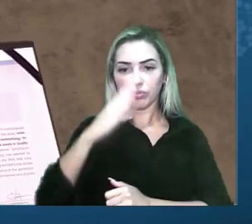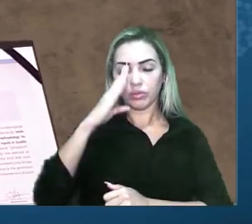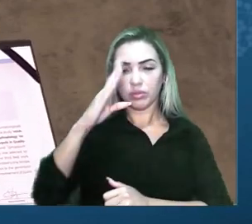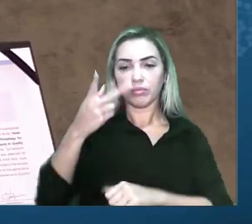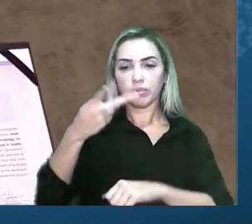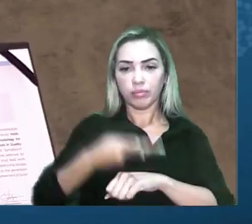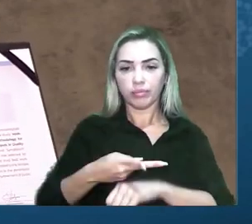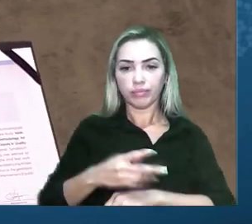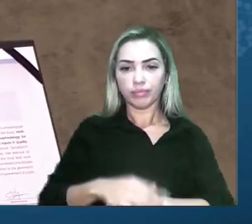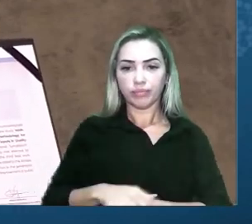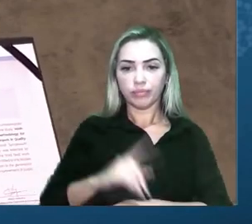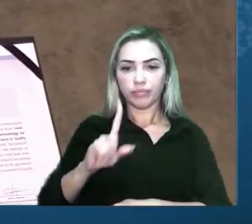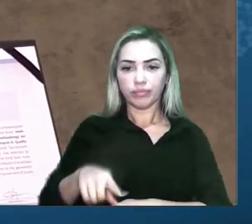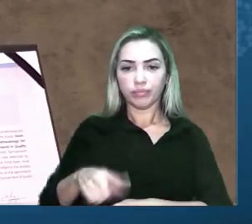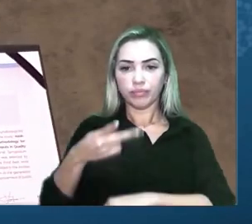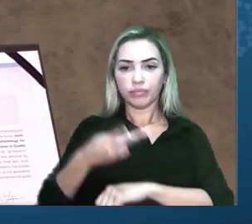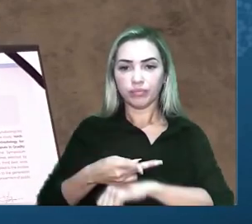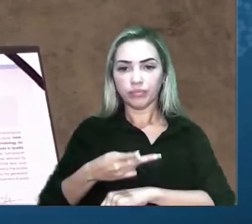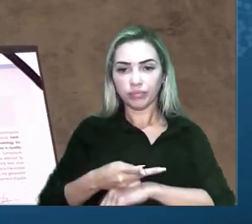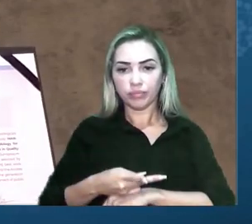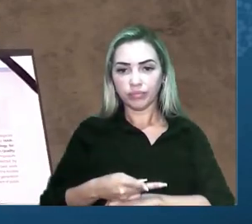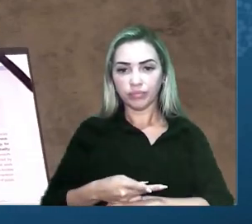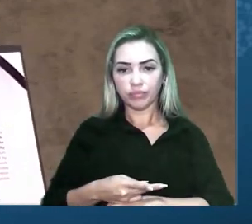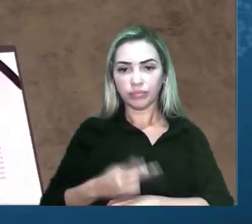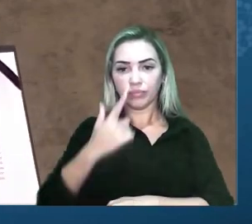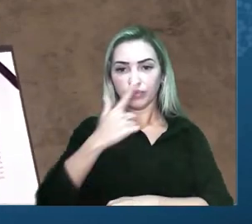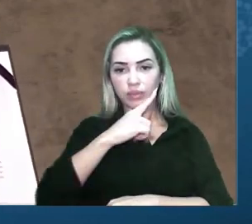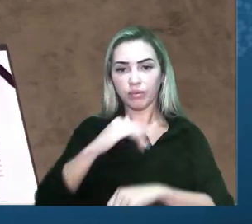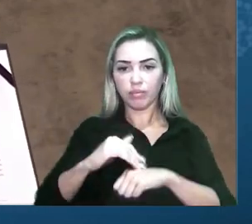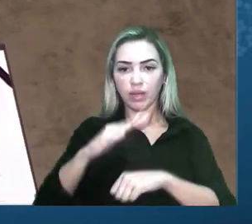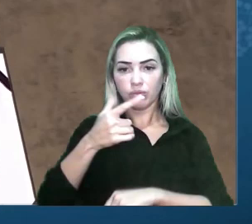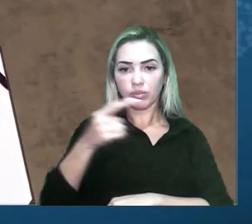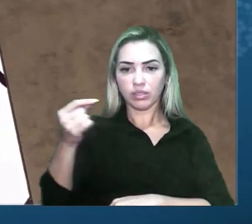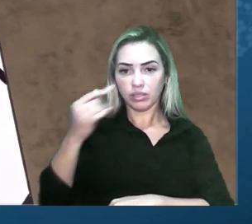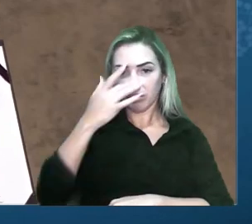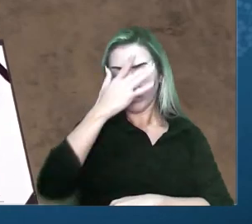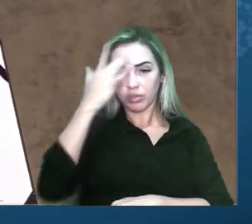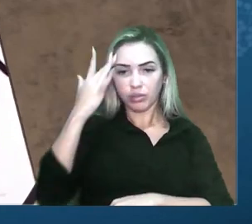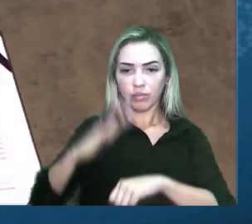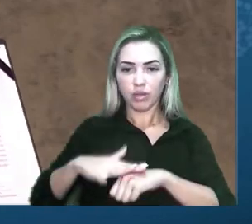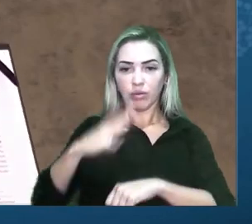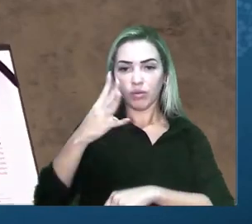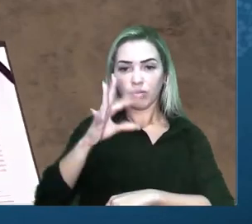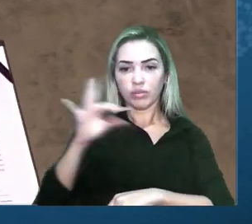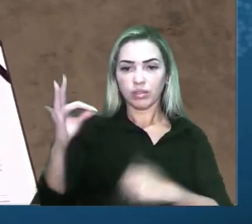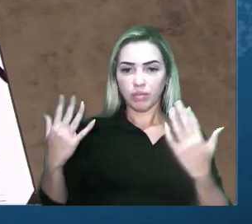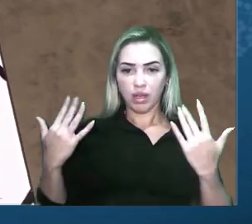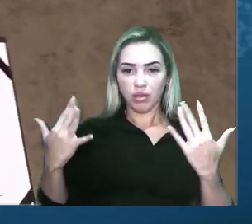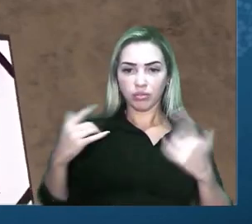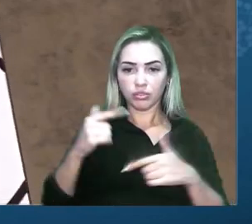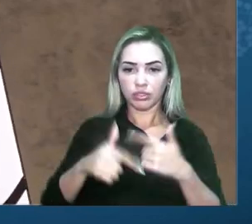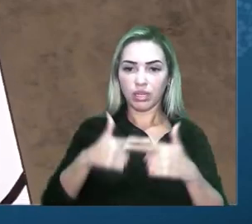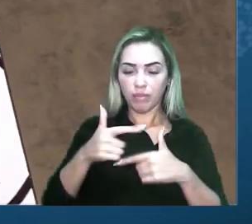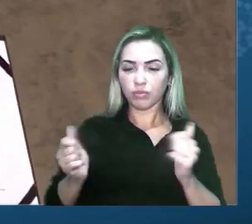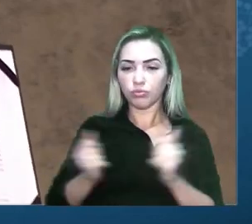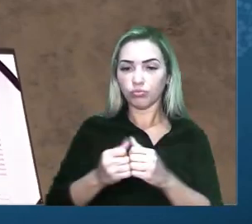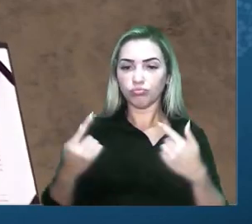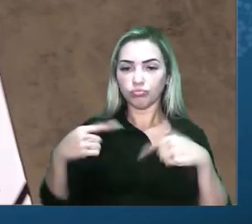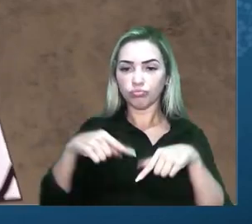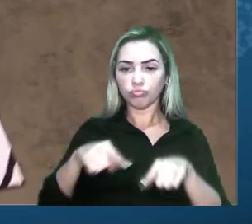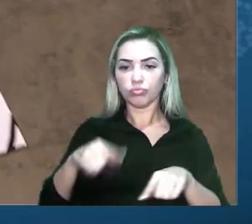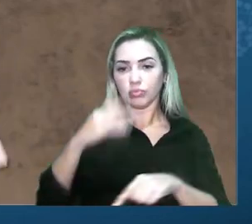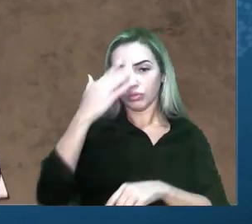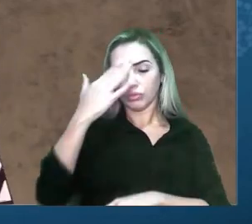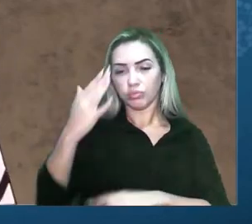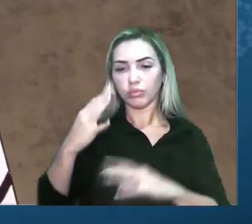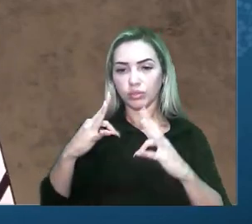É um prêmio que vai para mais de 200 pessoas, são mais de 400 mãos que fizeram esse trabalho. E obrigado a todos